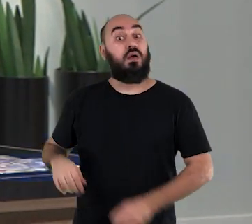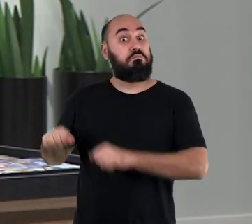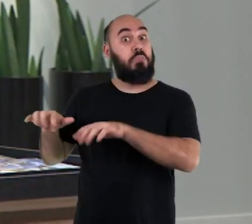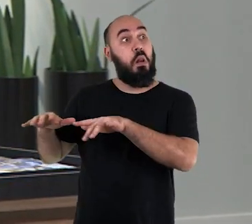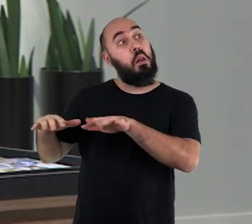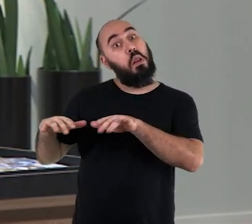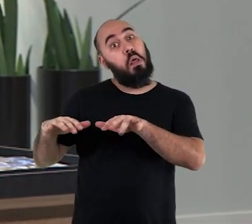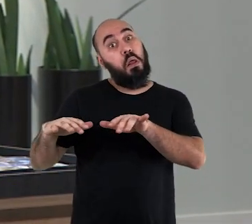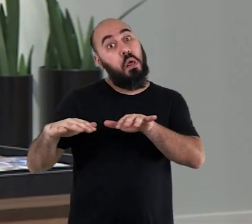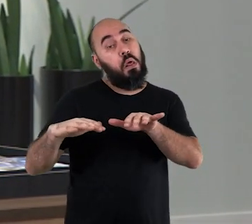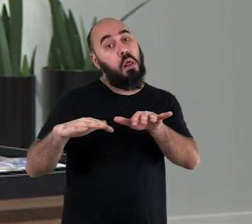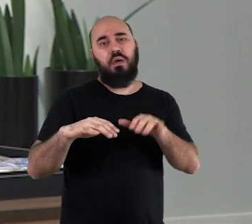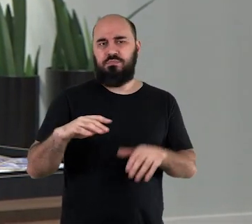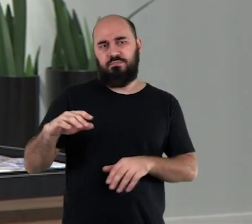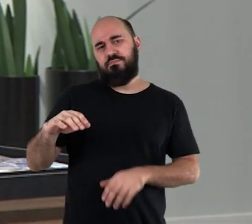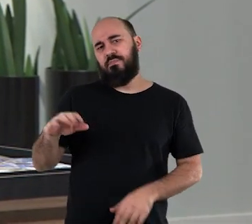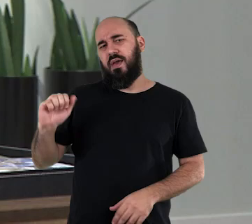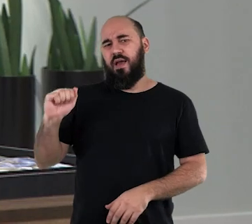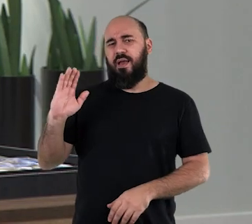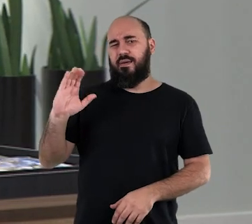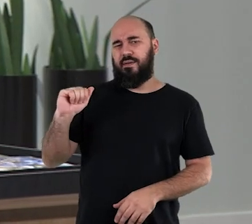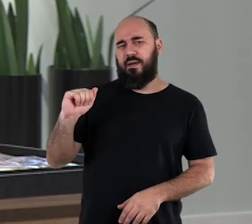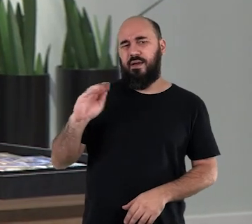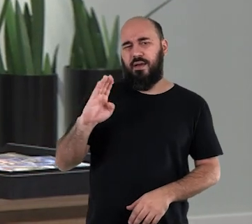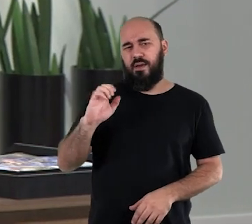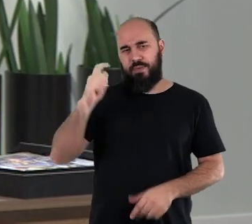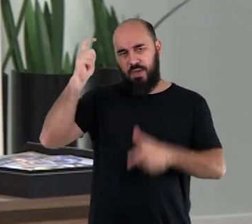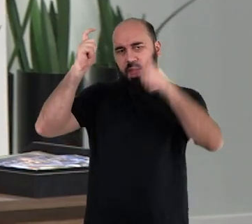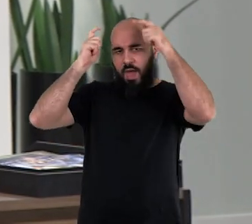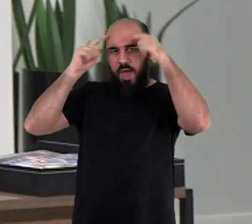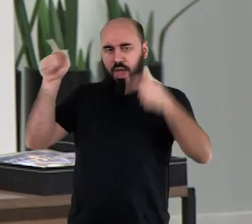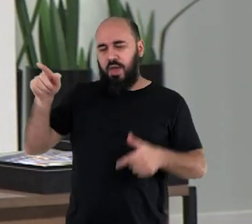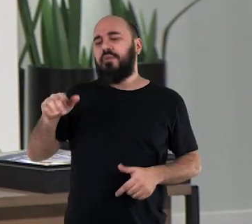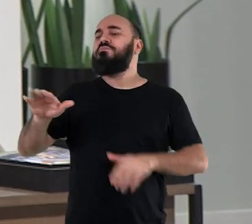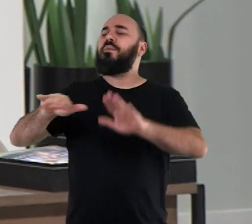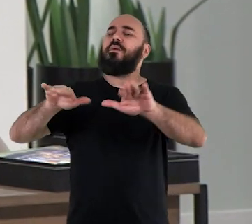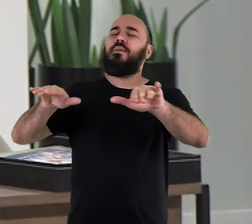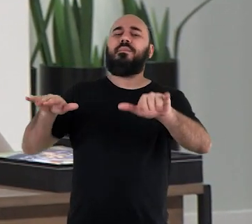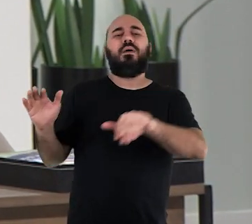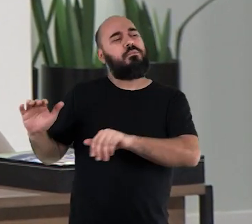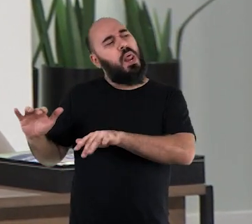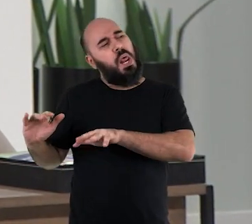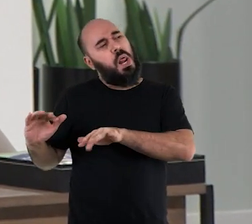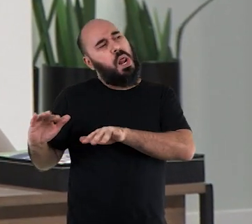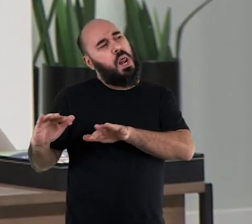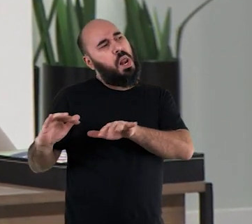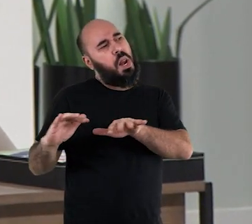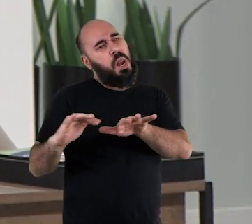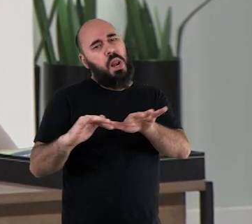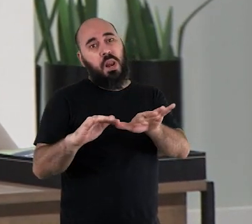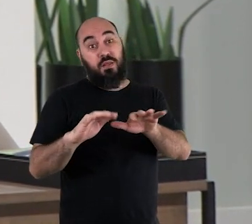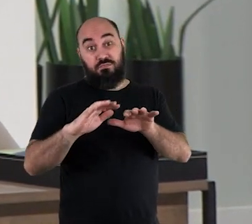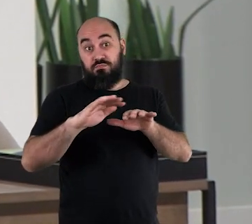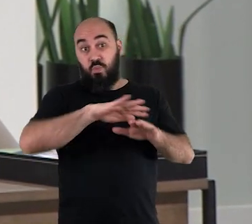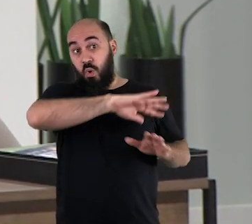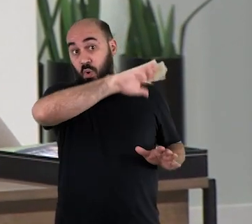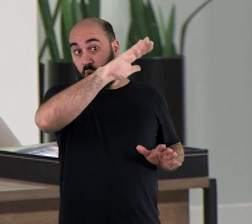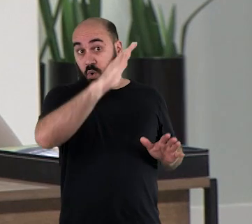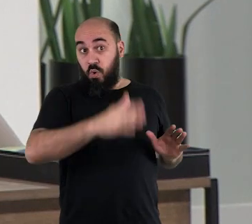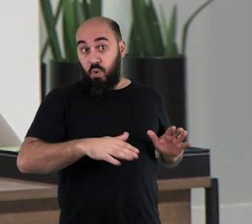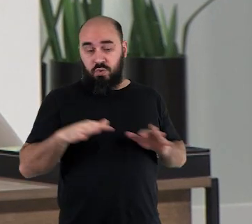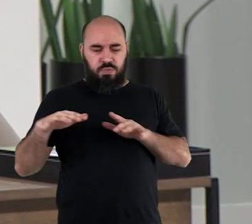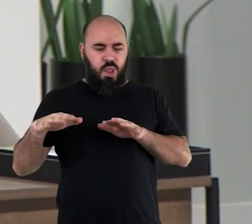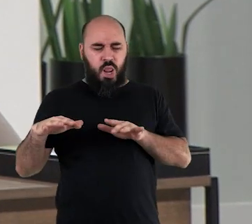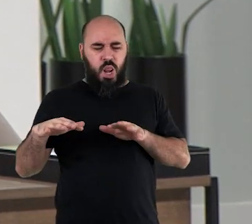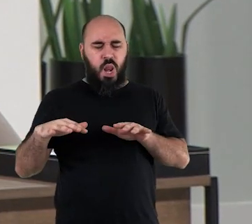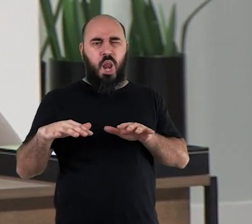quando Acabe convocou o povo e eles se reuniram ali no Monte Carmelo. E a Bíblia diz que quando o povo estava ali reunido,